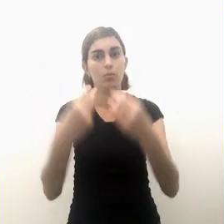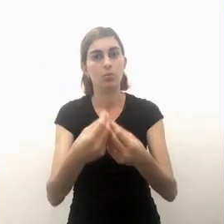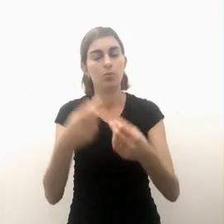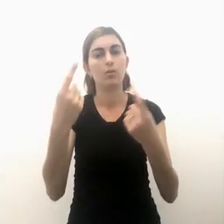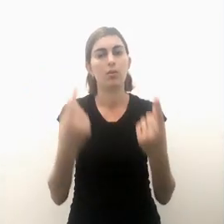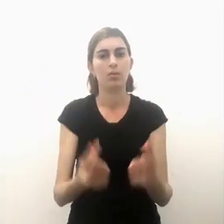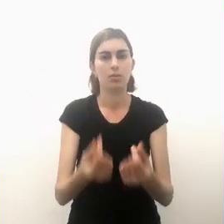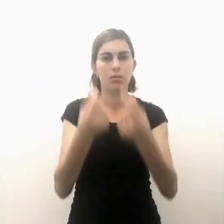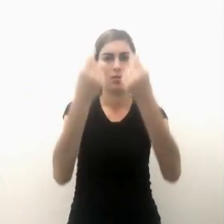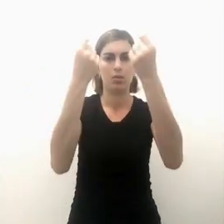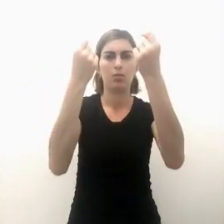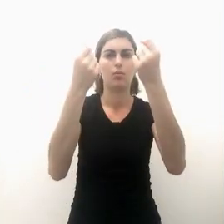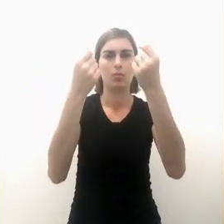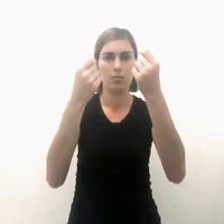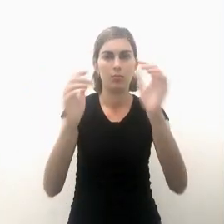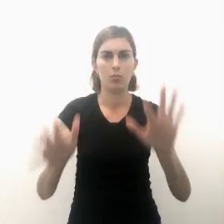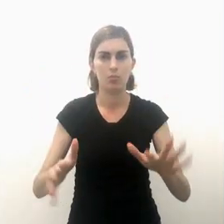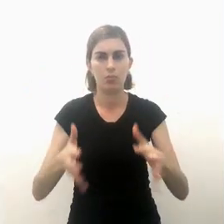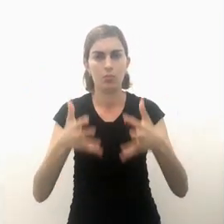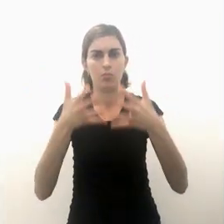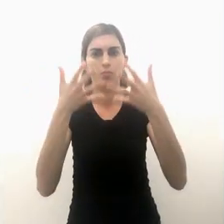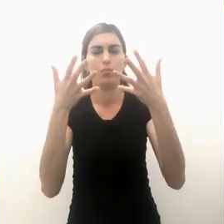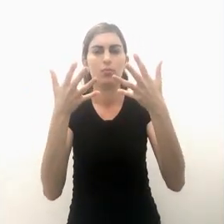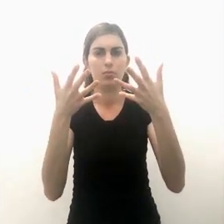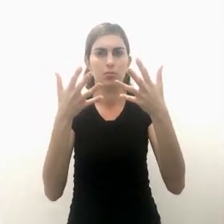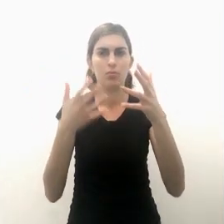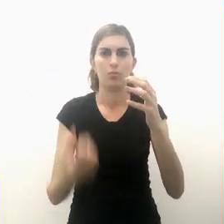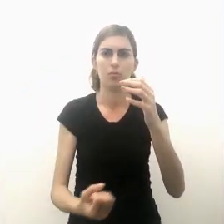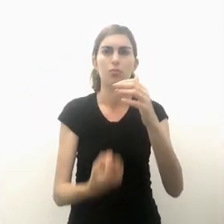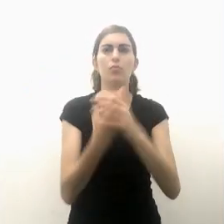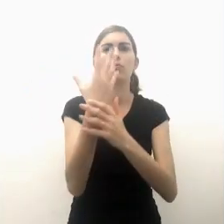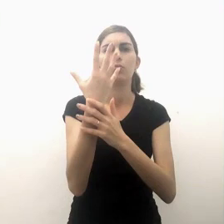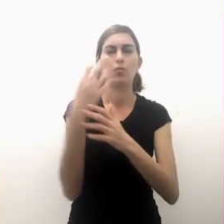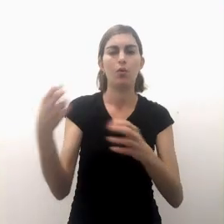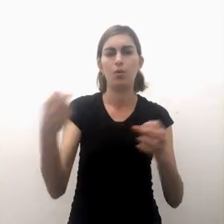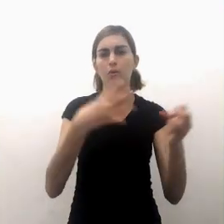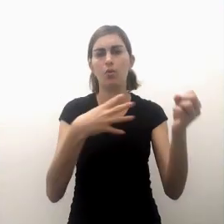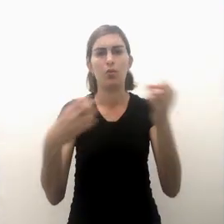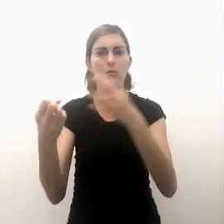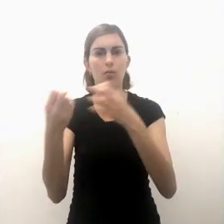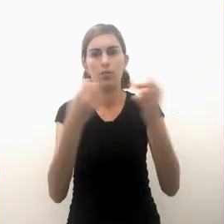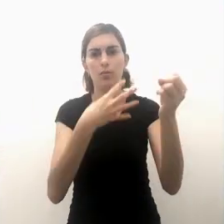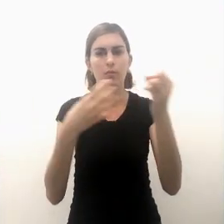são chamadas de economias que estão emergindo, tá? Surgindo como